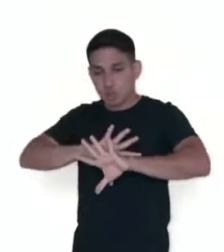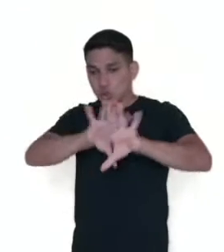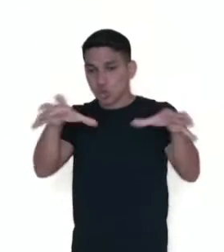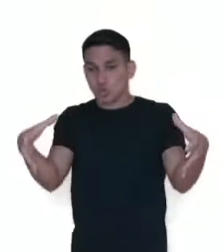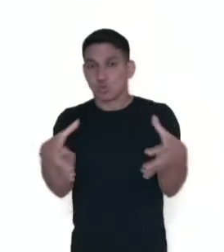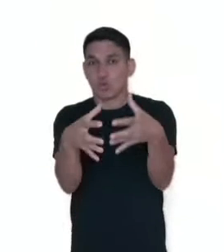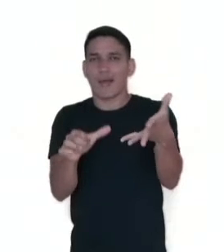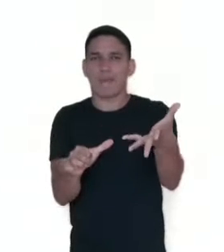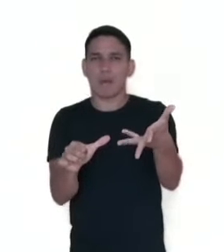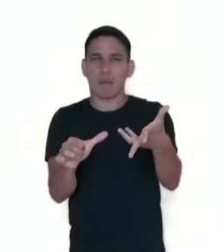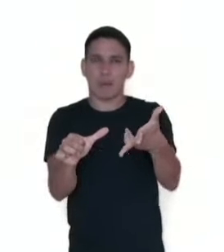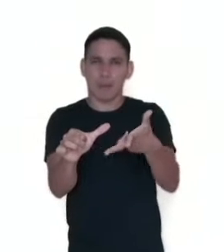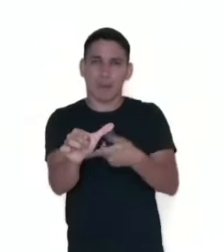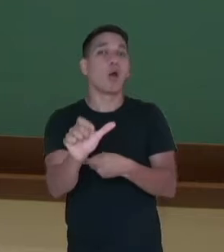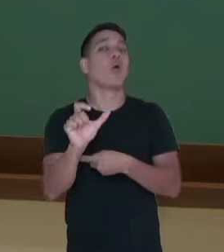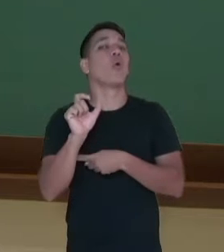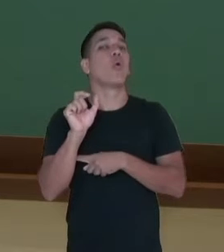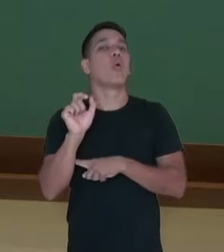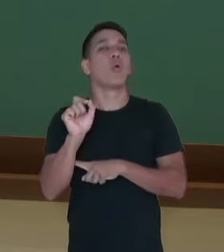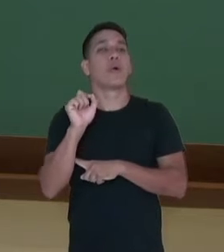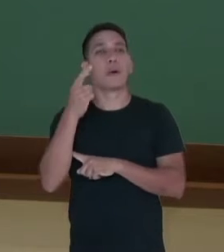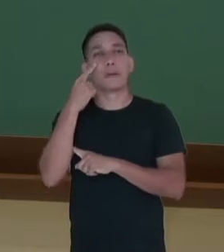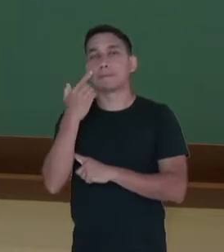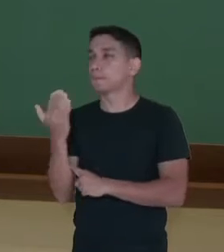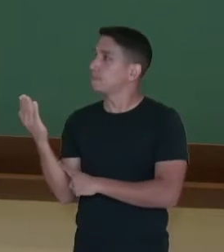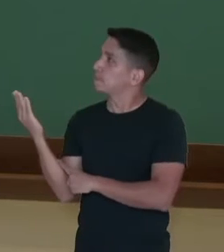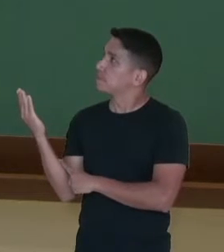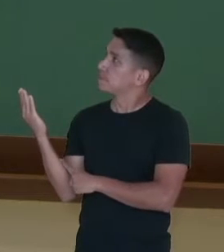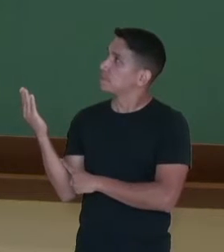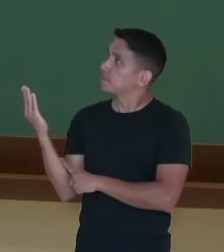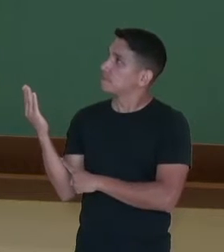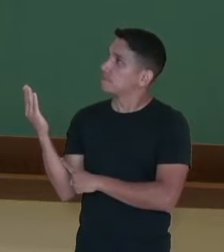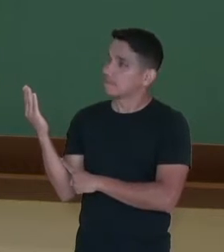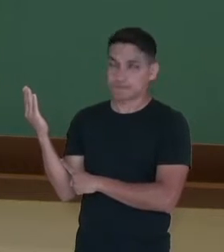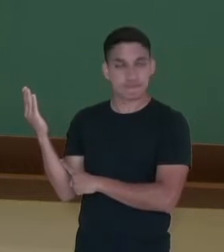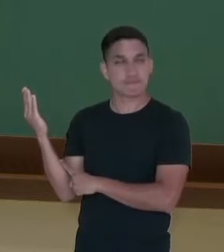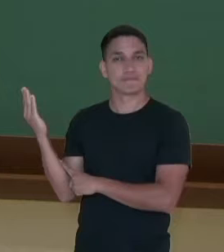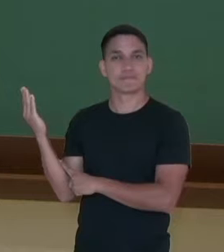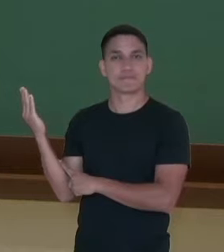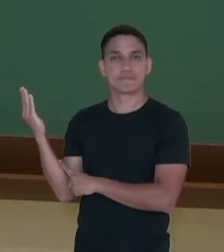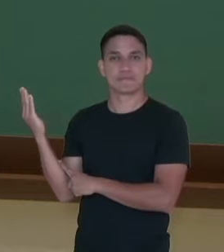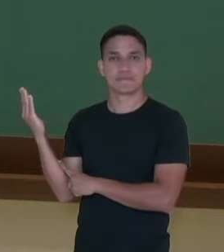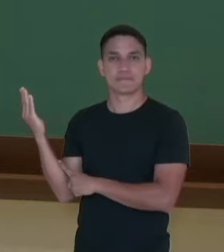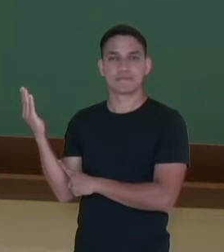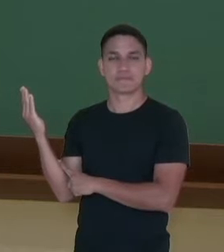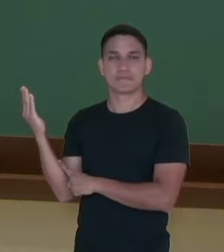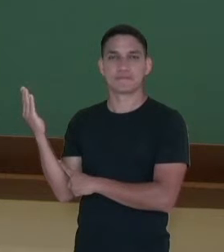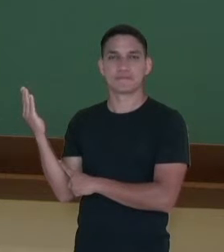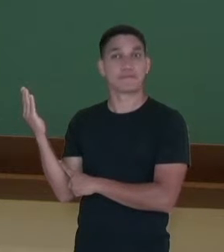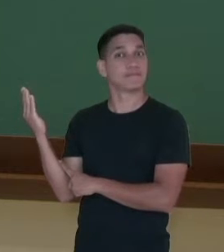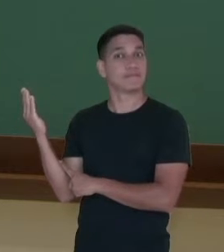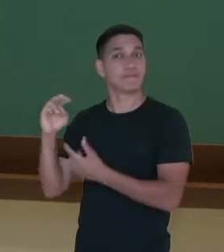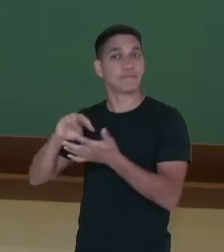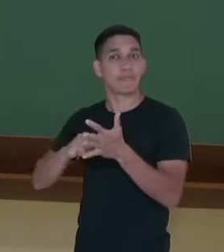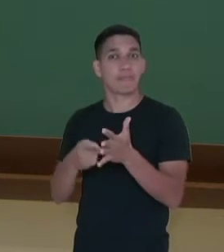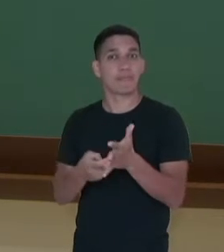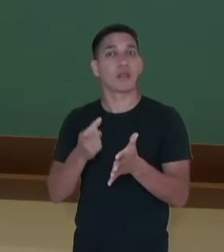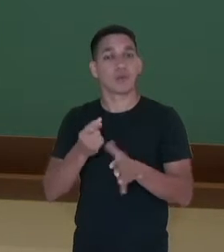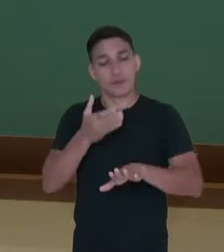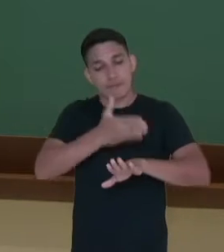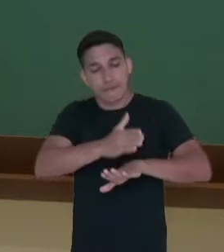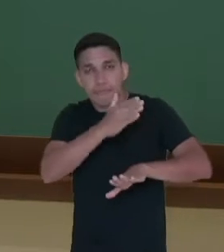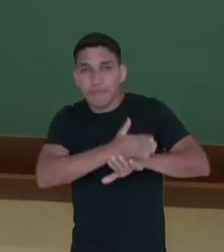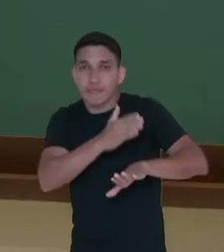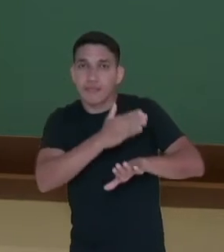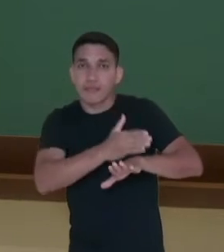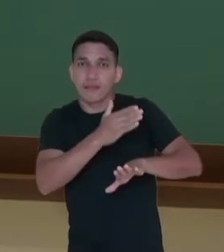os elementos aqui, né, em comum, a gente fala sobre a prática de hábitos saludáveis, ou seja, a prática,